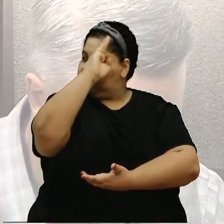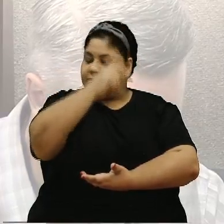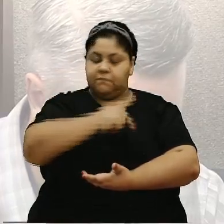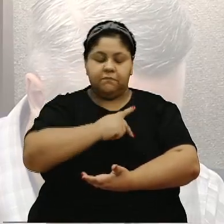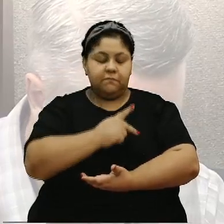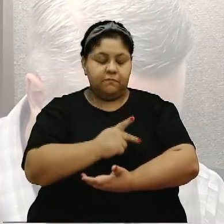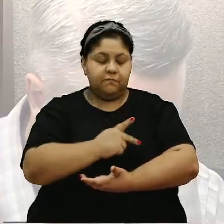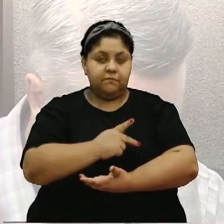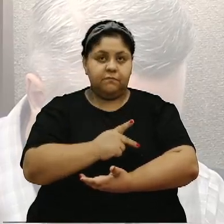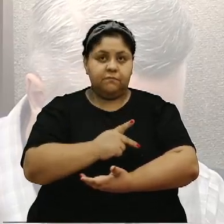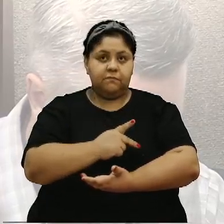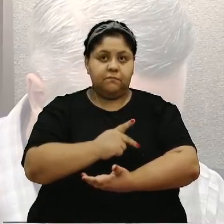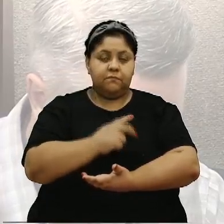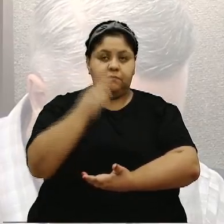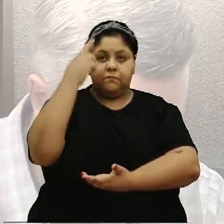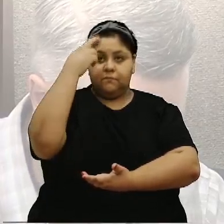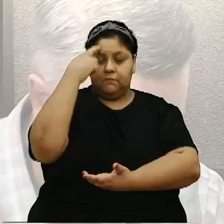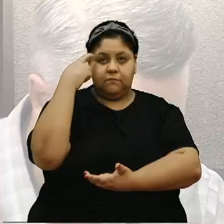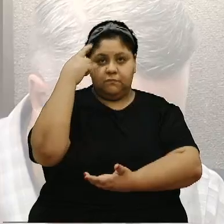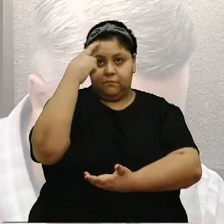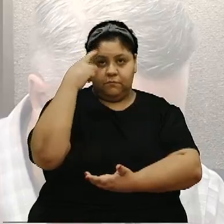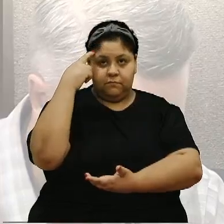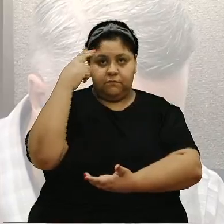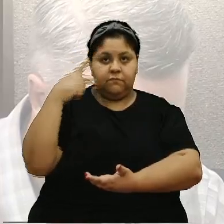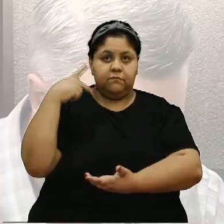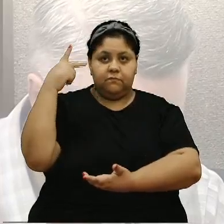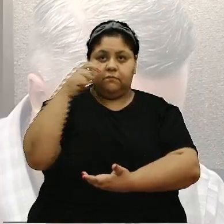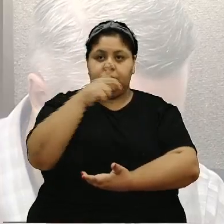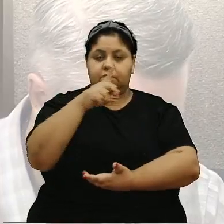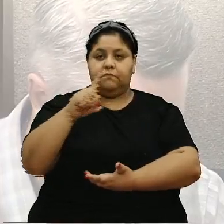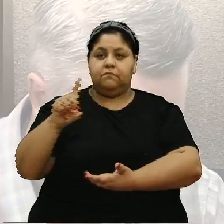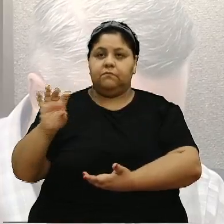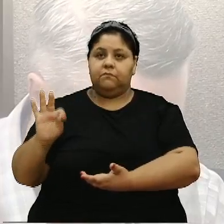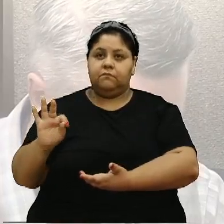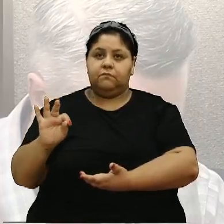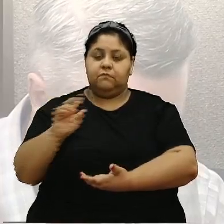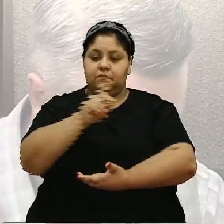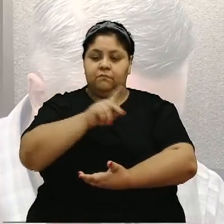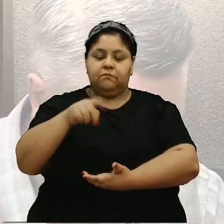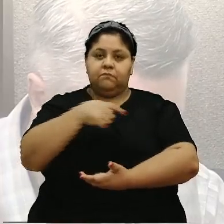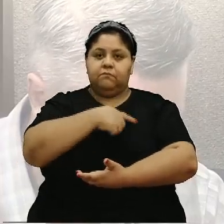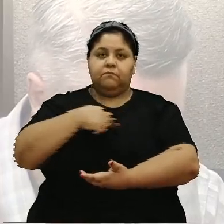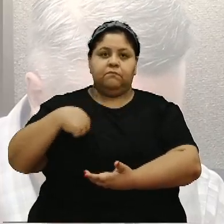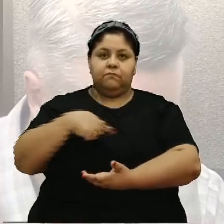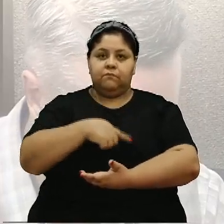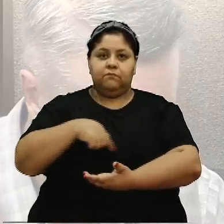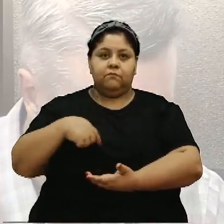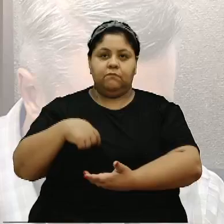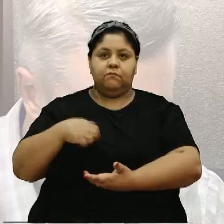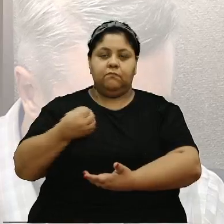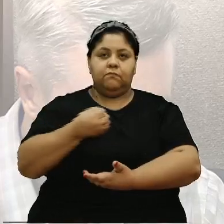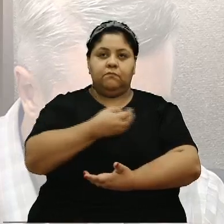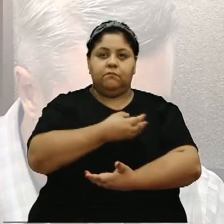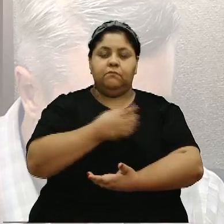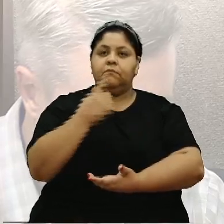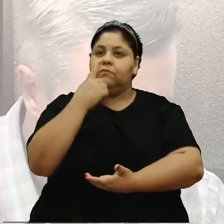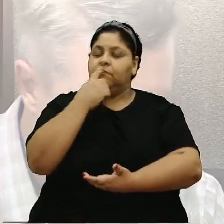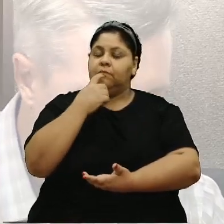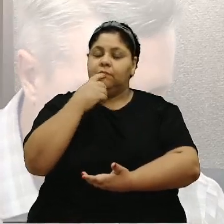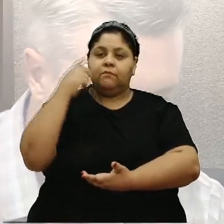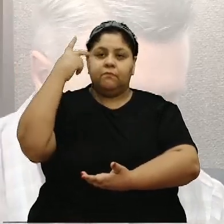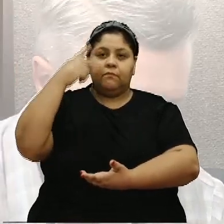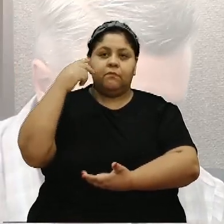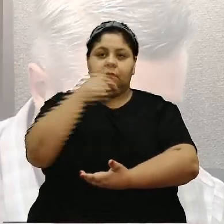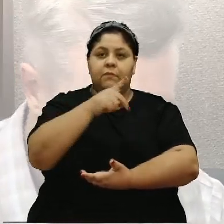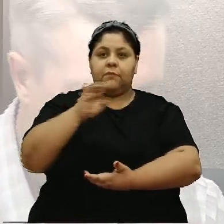presidente, Rafael Malcorra Bueno, vereador PDT, Ricardo Zanquim, vereador Novo, Rose Frigieri, vereadora